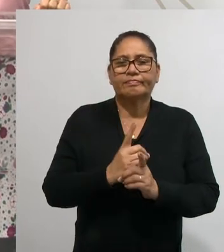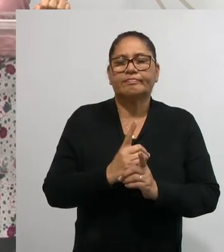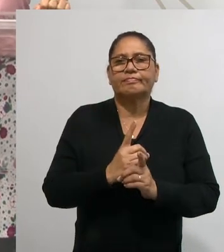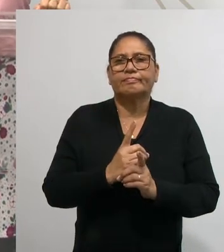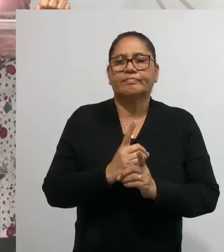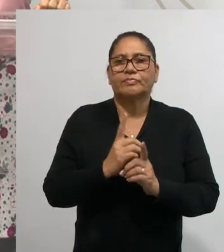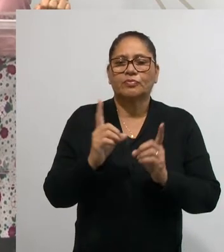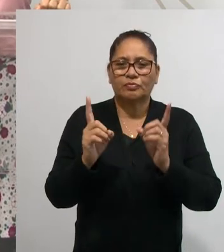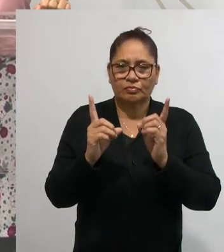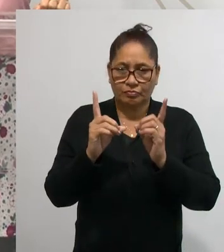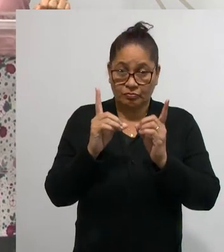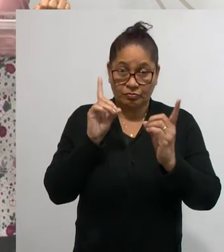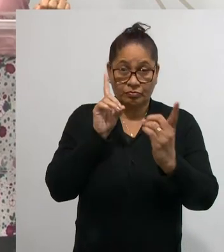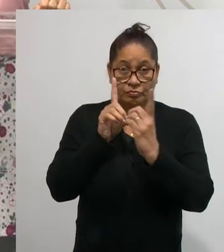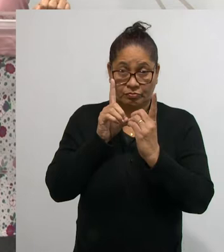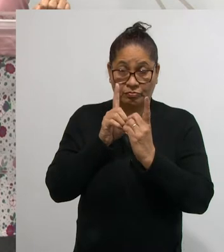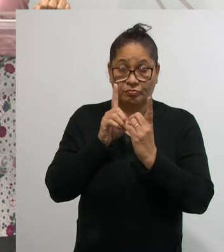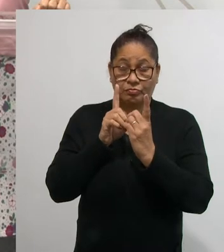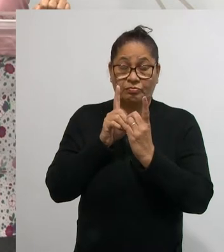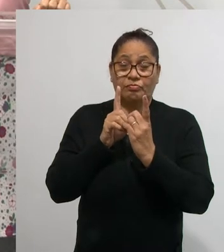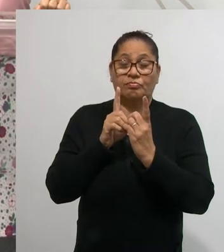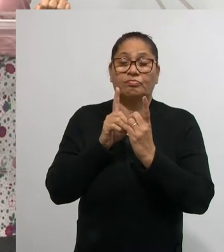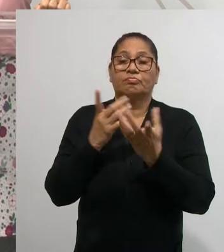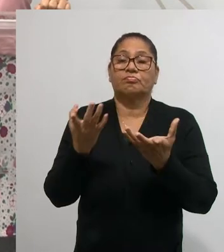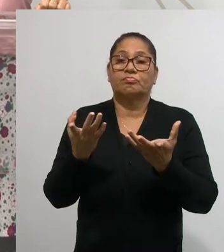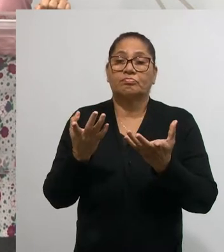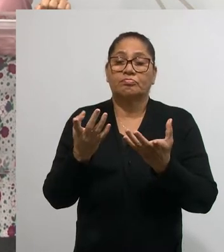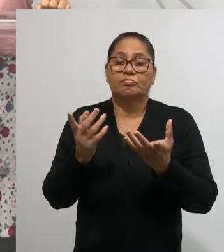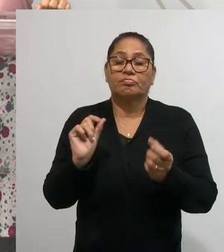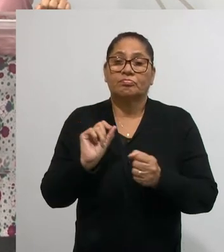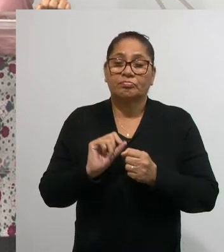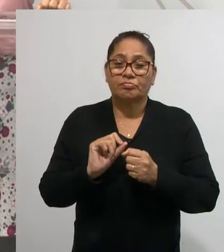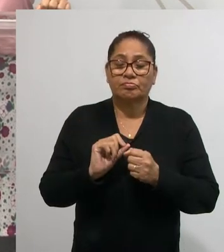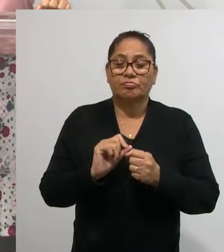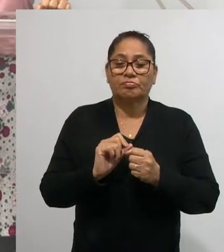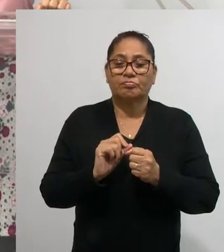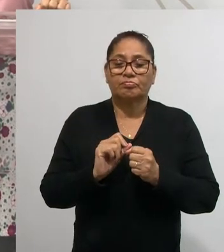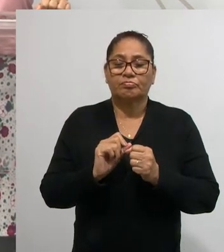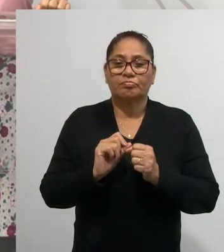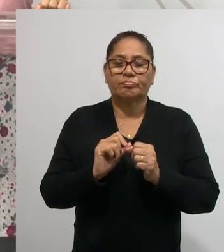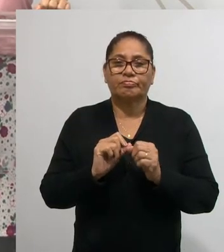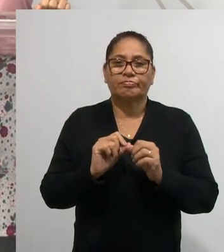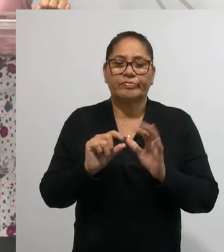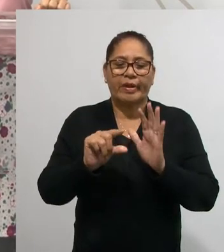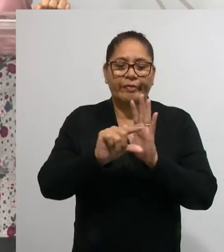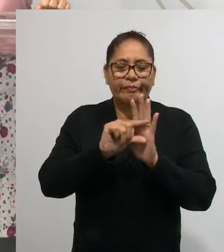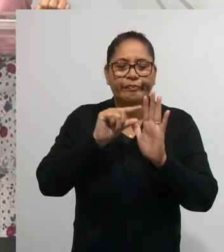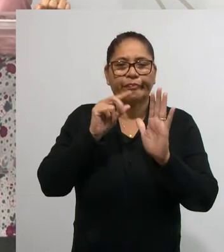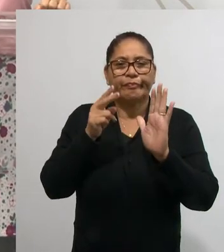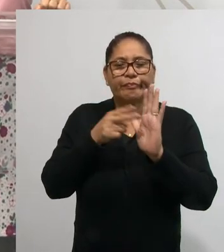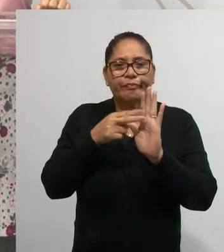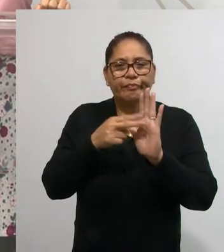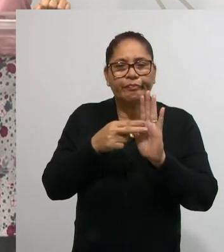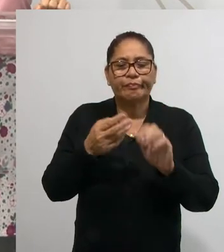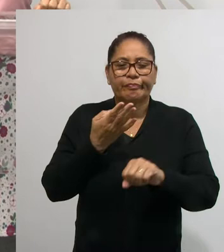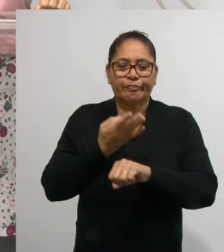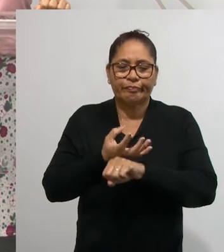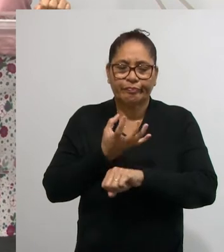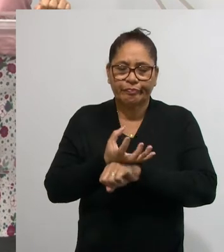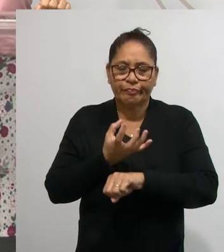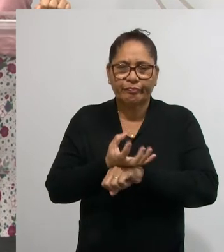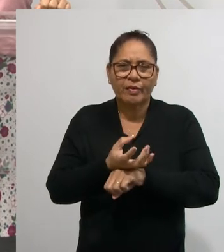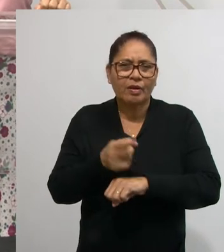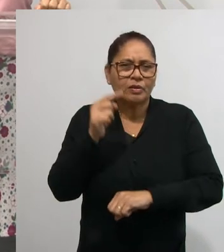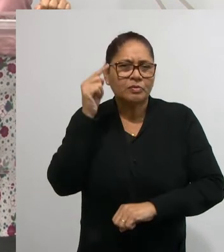cinco anos se Chrome são sistematizados vamos conhecer agora nossa ementa nossa disciplina como ela está